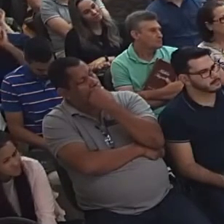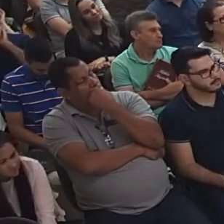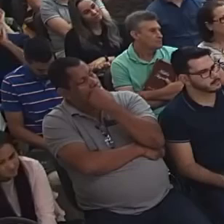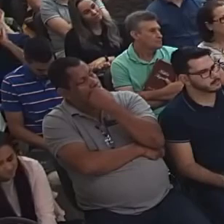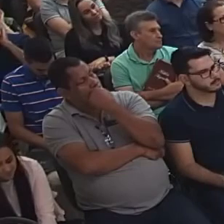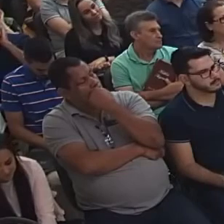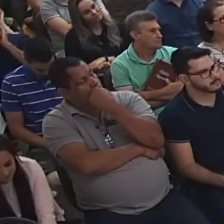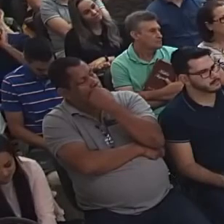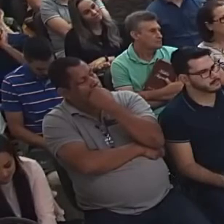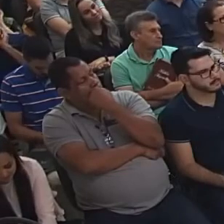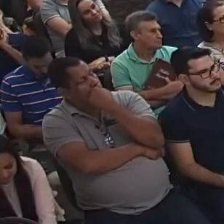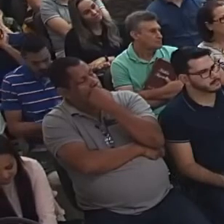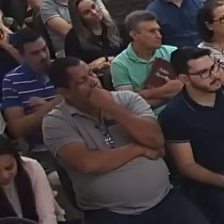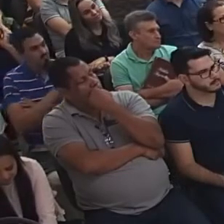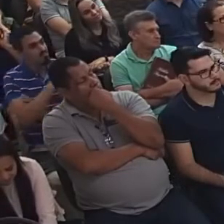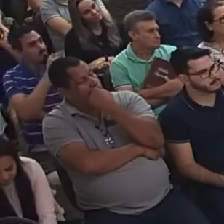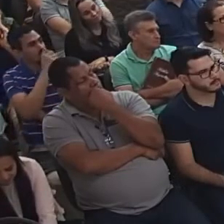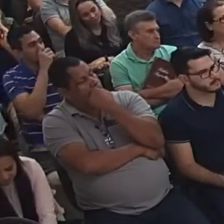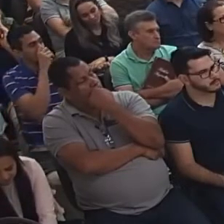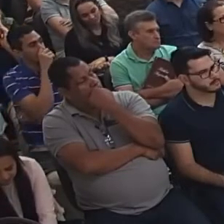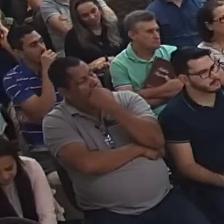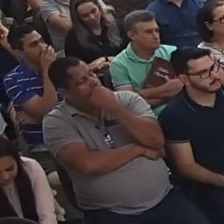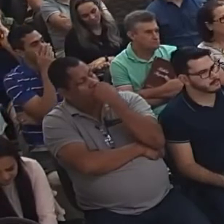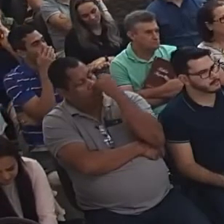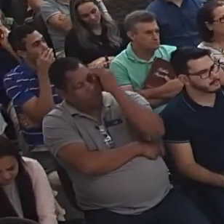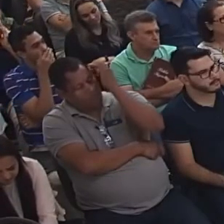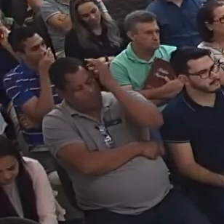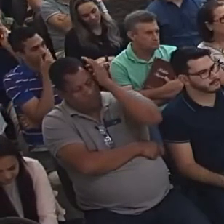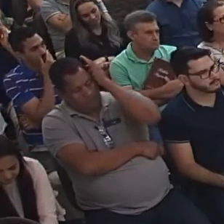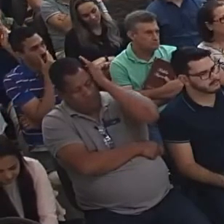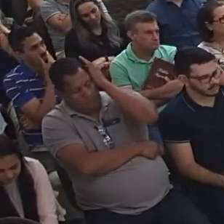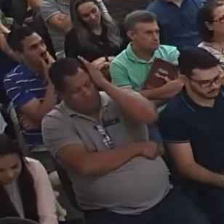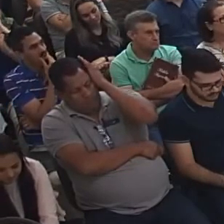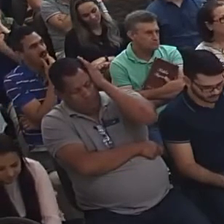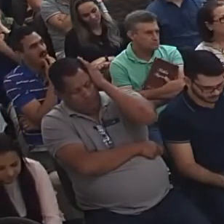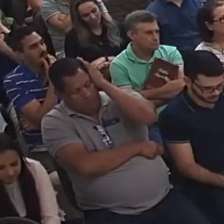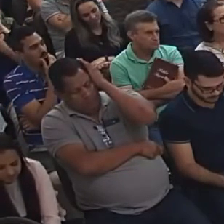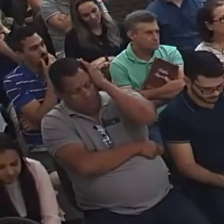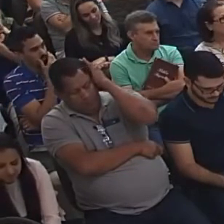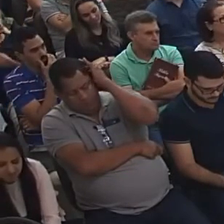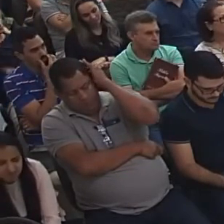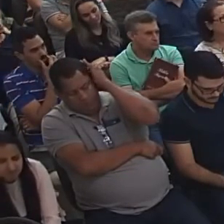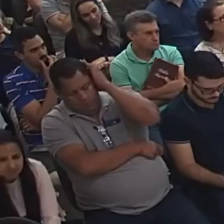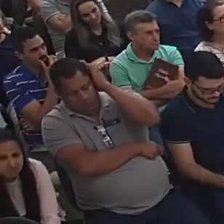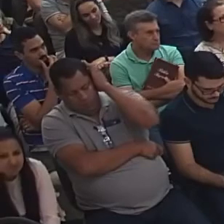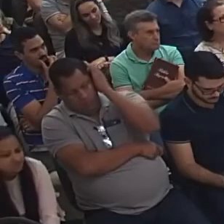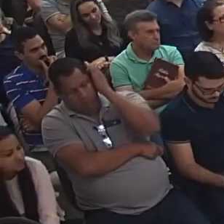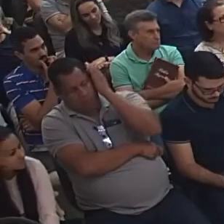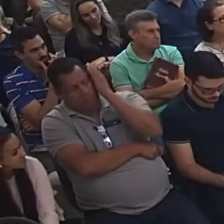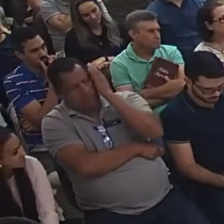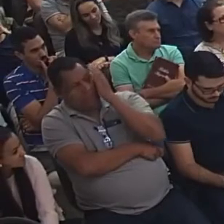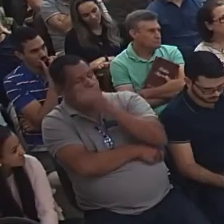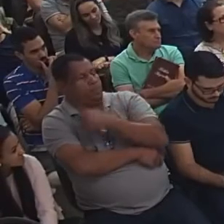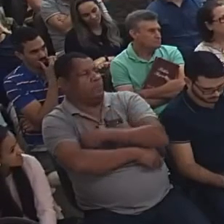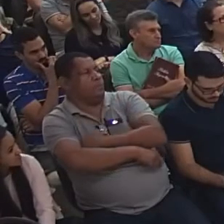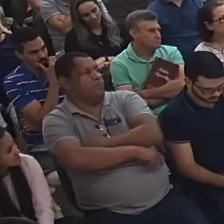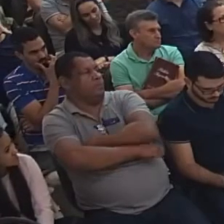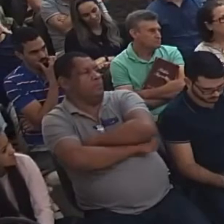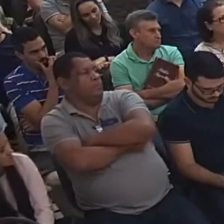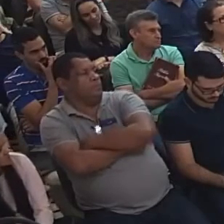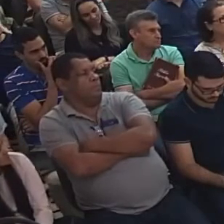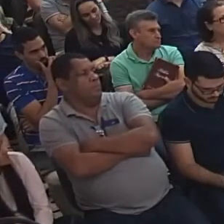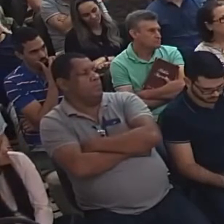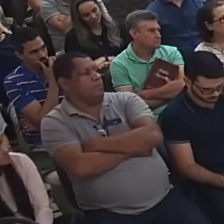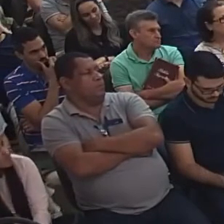tiver as primeiras questiúnculas verdadeiras Nas questões de verdade as primeiras vicissitudes os problemas aquele que pegar